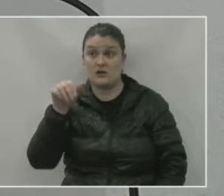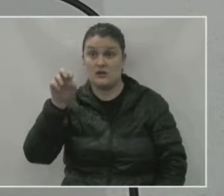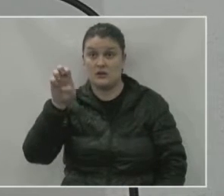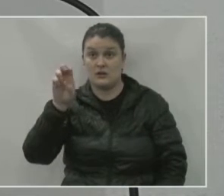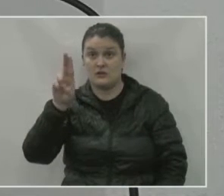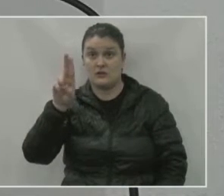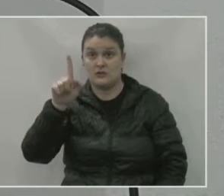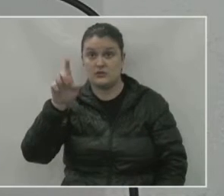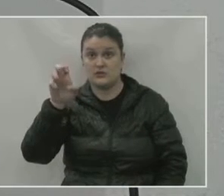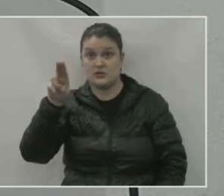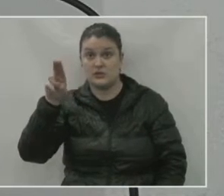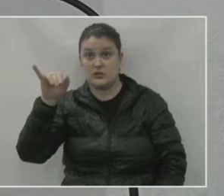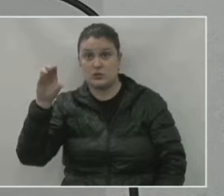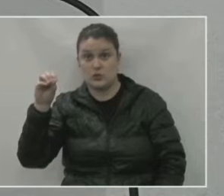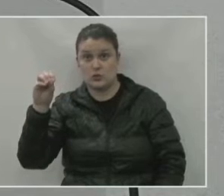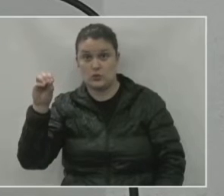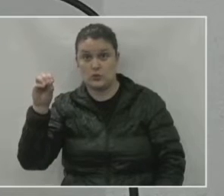lá